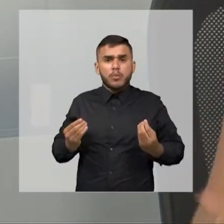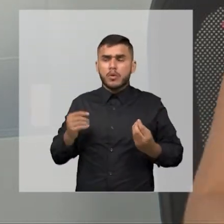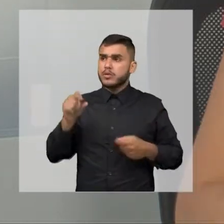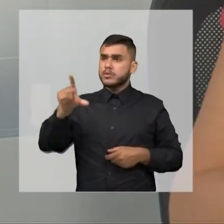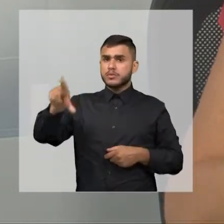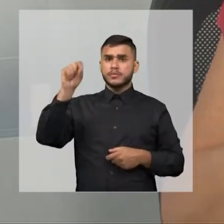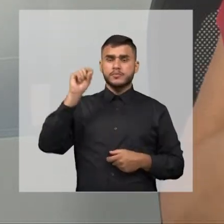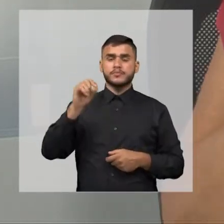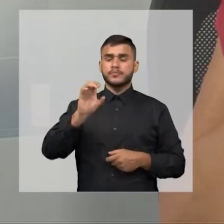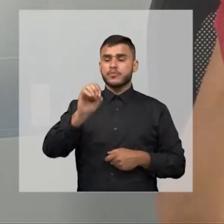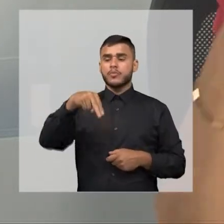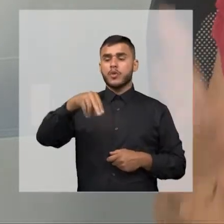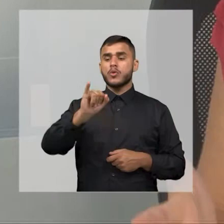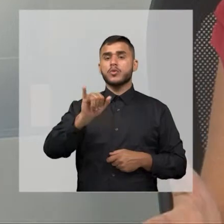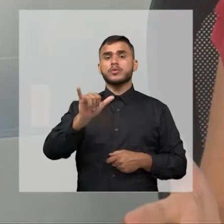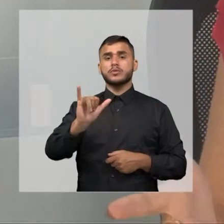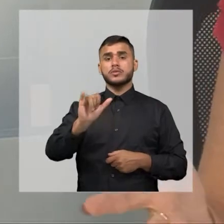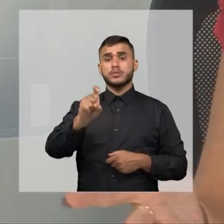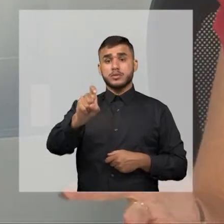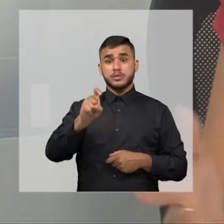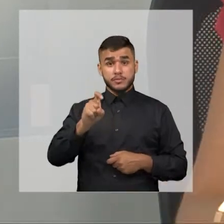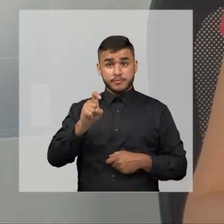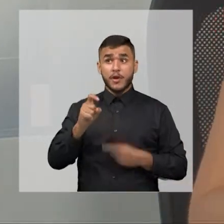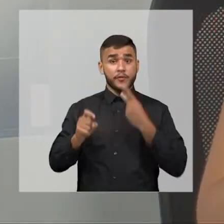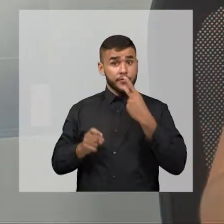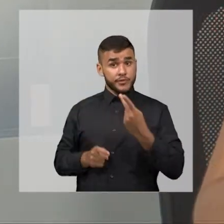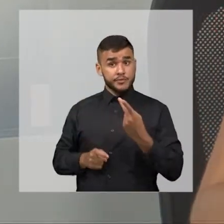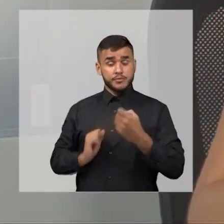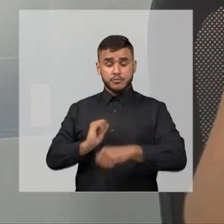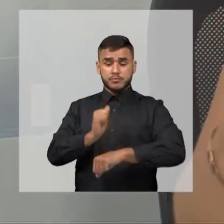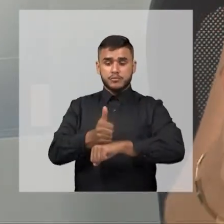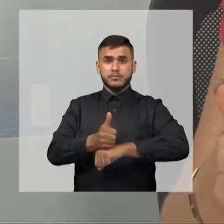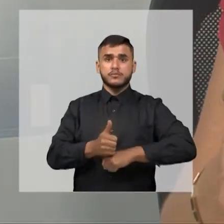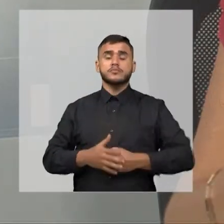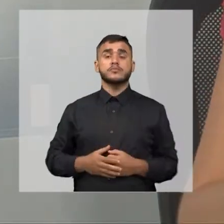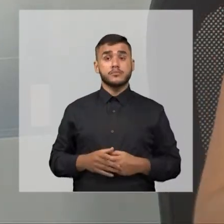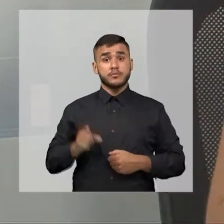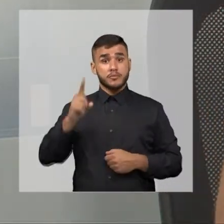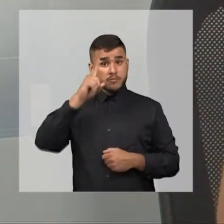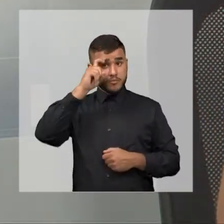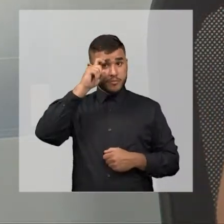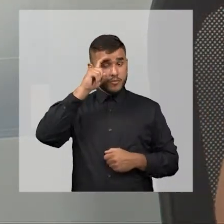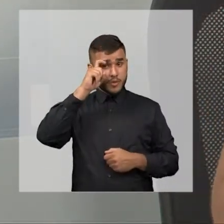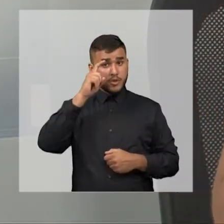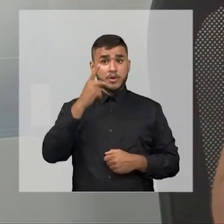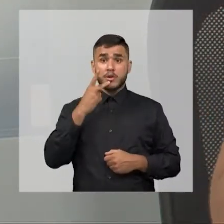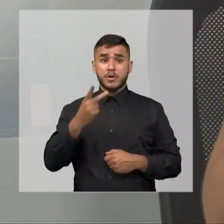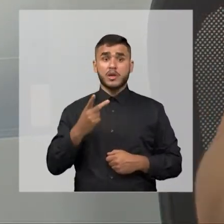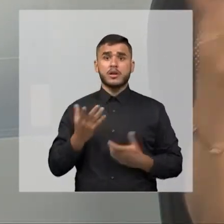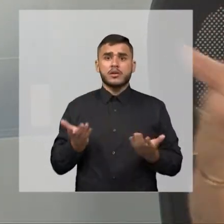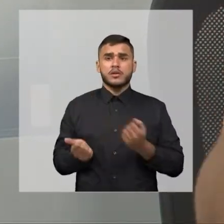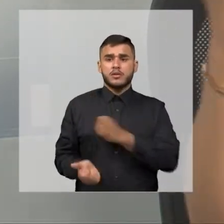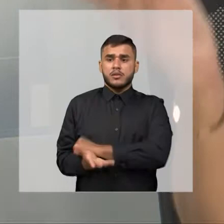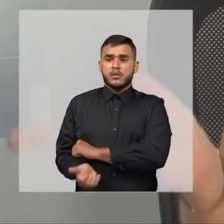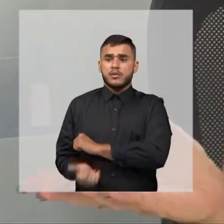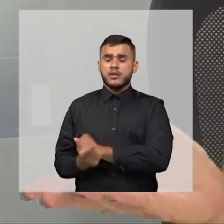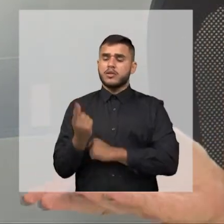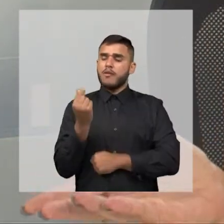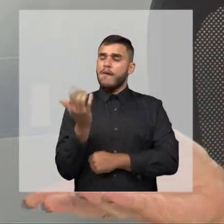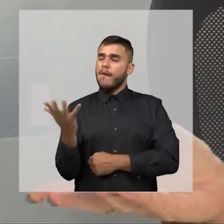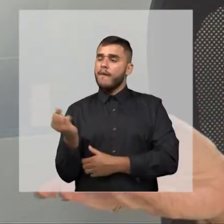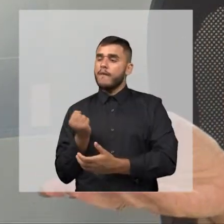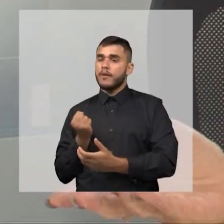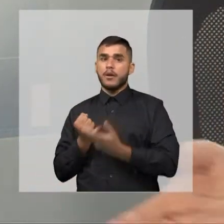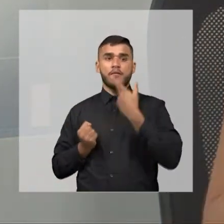outros ministérios? É o Onyx que fez Caixa 2, e o Moro disse, Caixa 2 é o pior tipo de